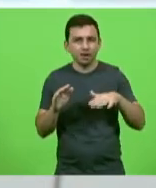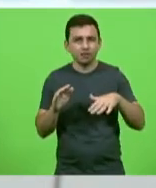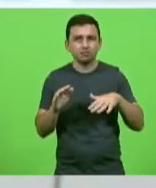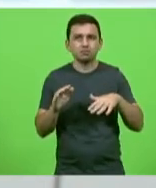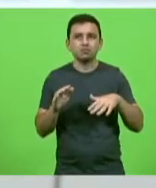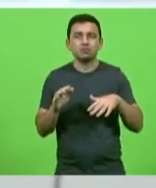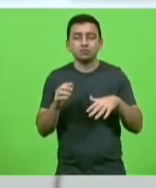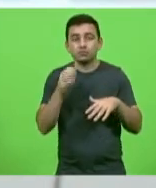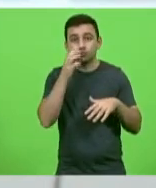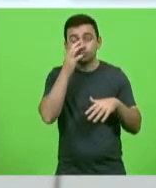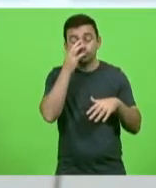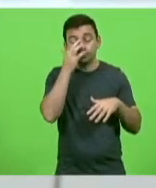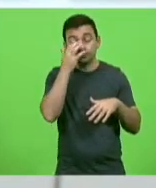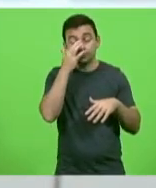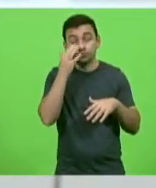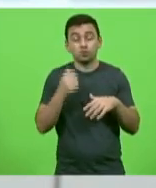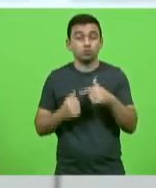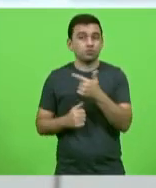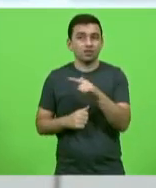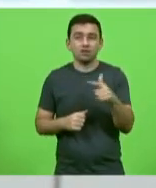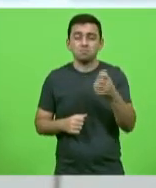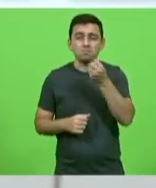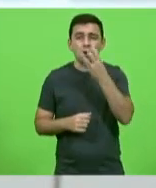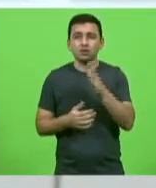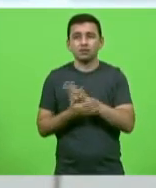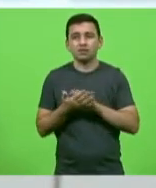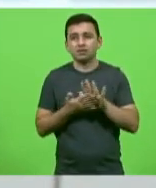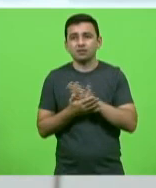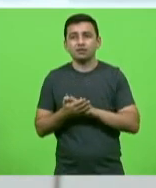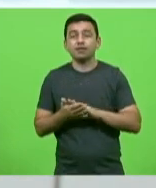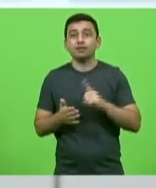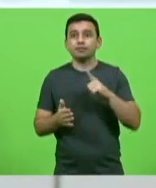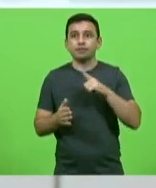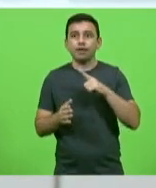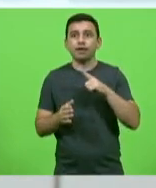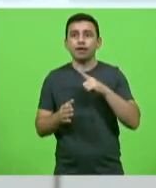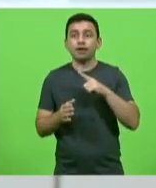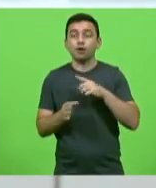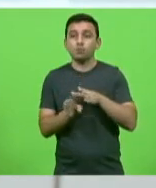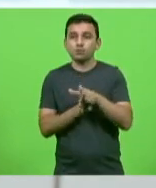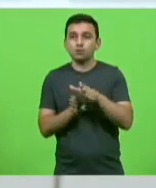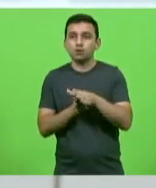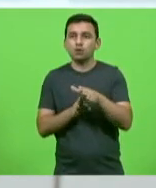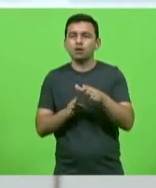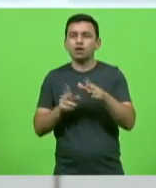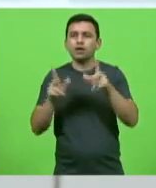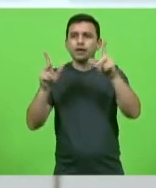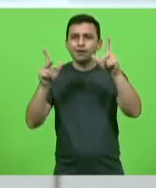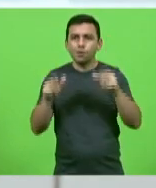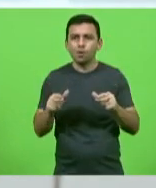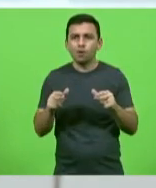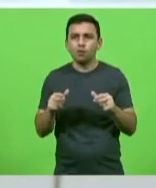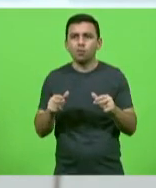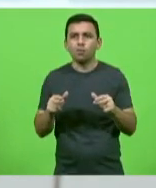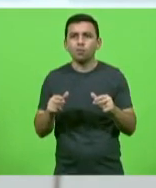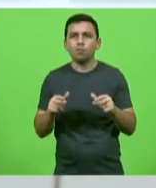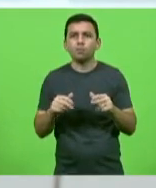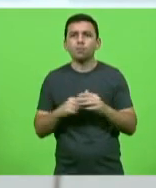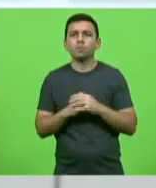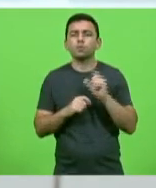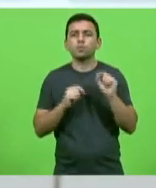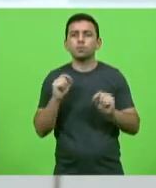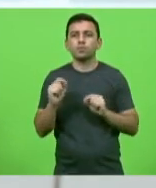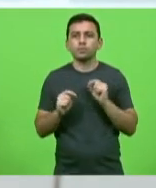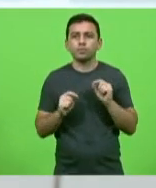MEC e o mais curioso trazem uma observação com frase Idêntica a disposta na proposta da contratada pão